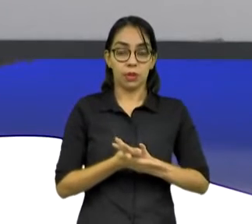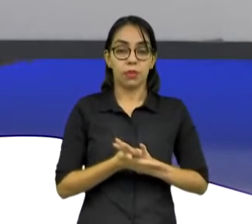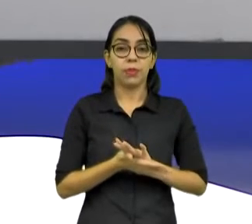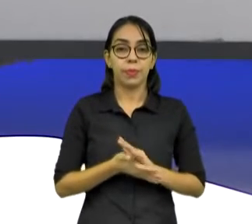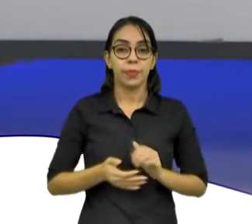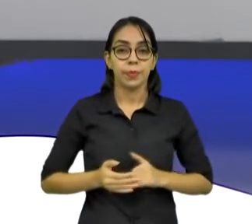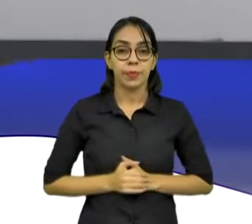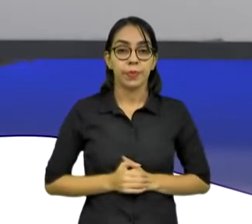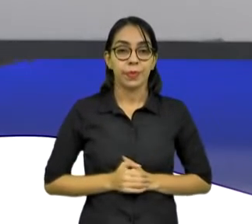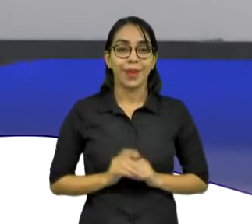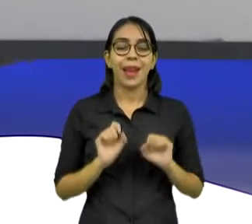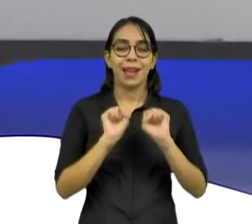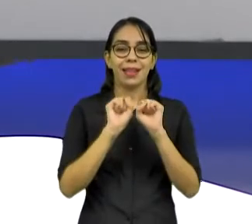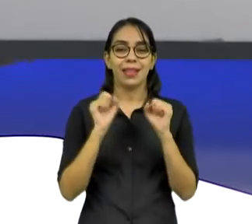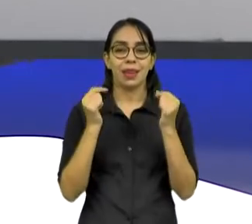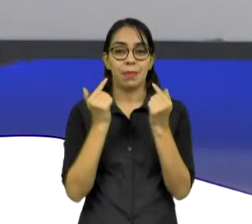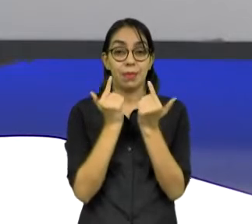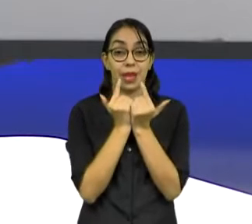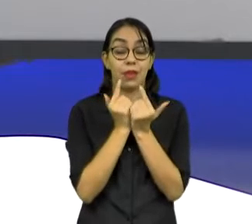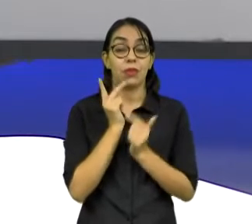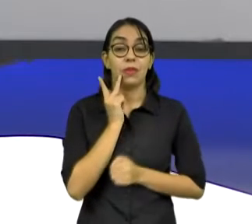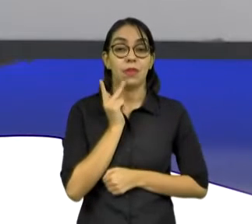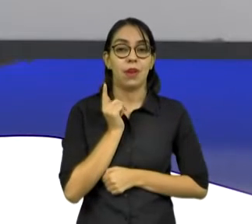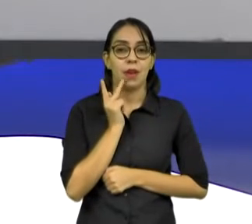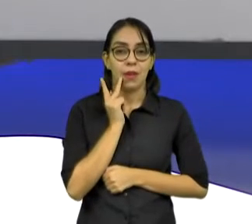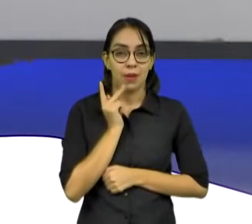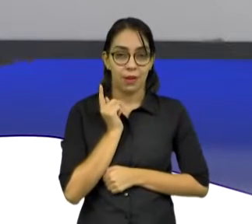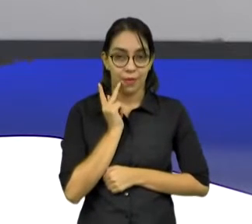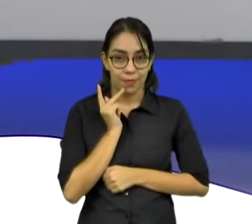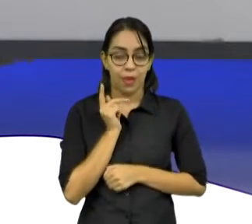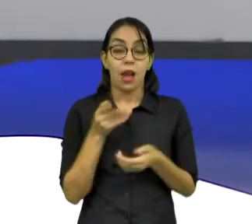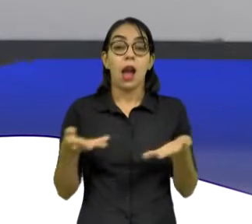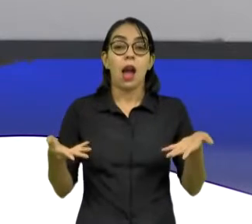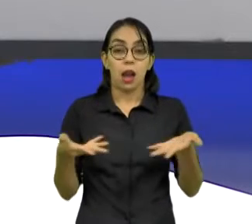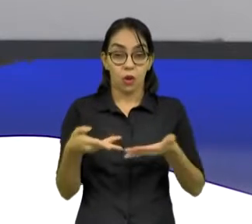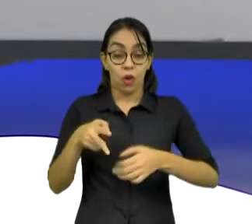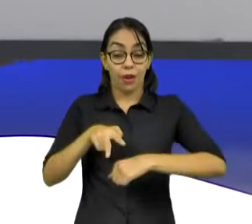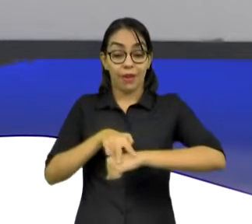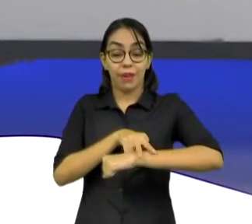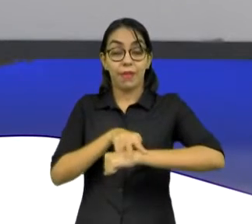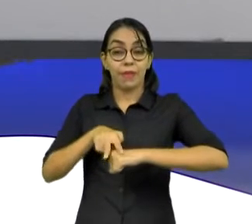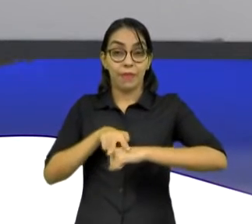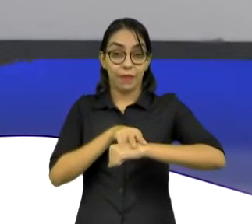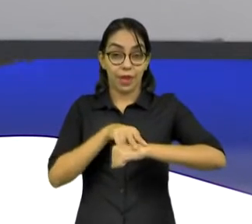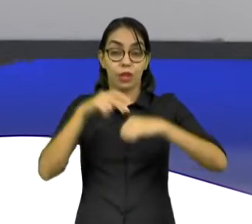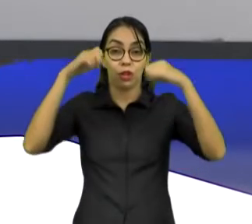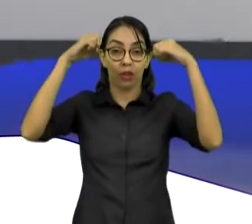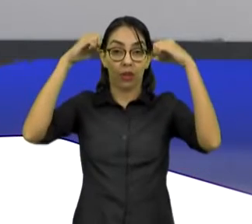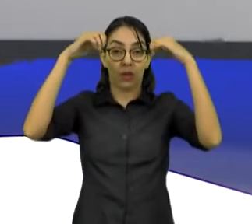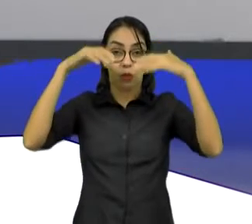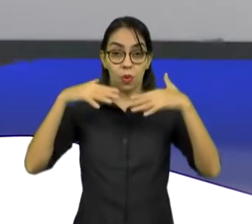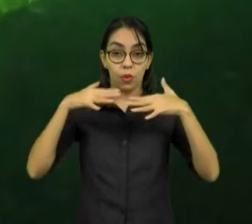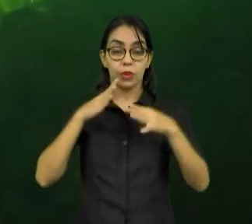A Assembleia Legislativa recebeu iluminação verde alusiva ao Dia Nacional da Defensoria